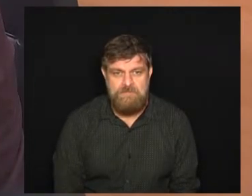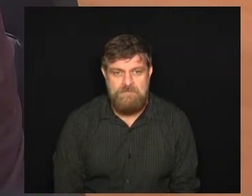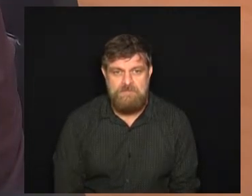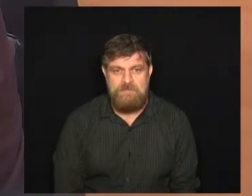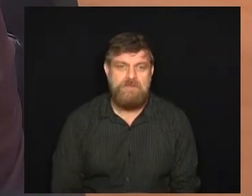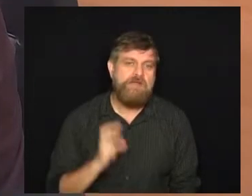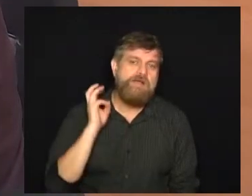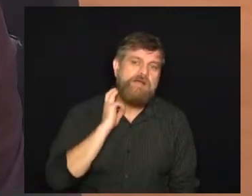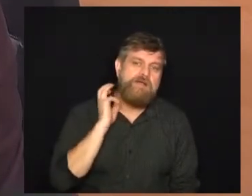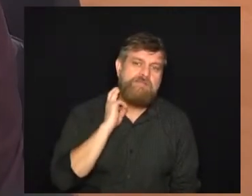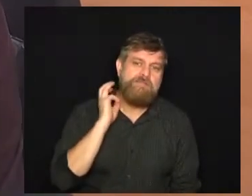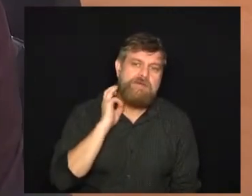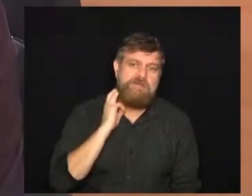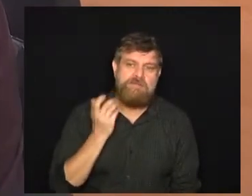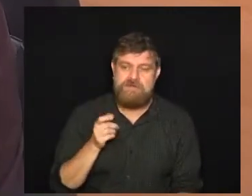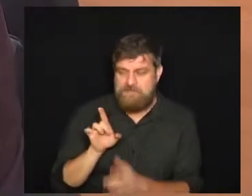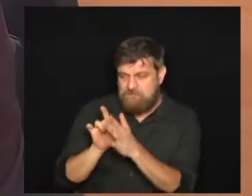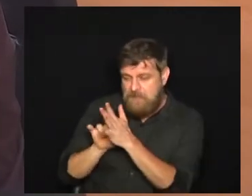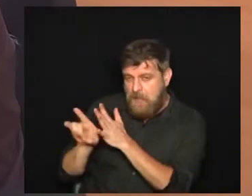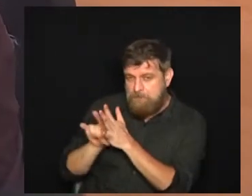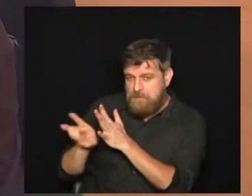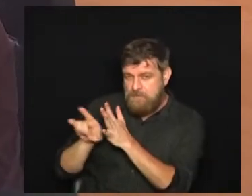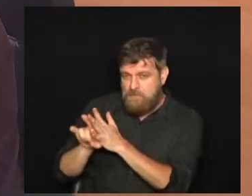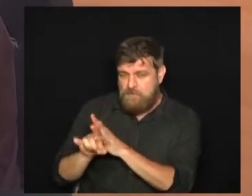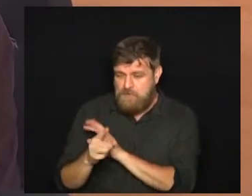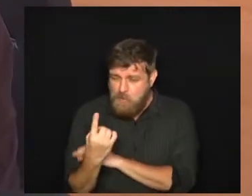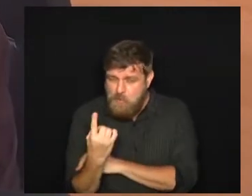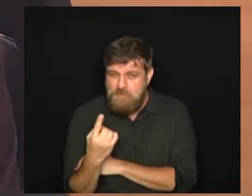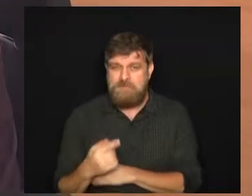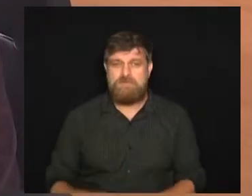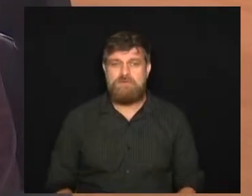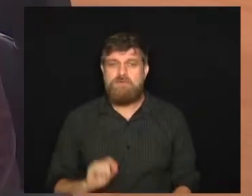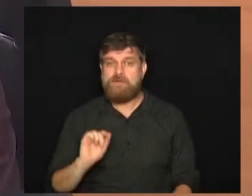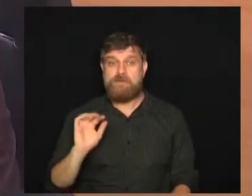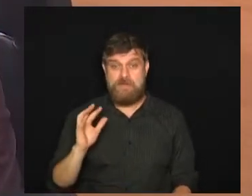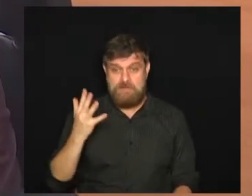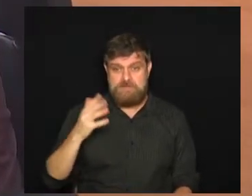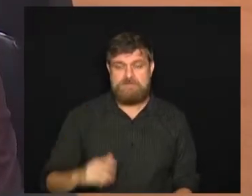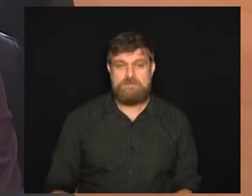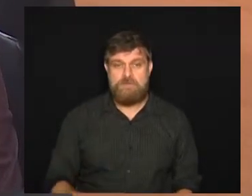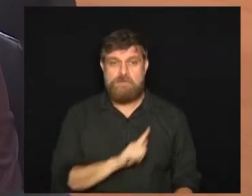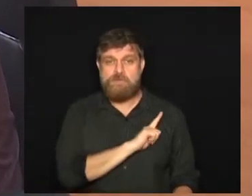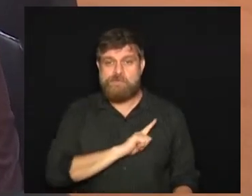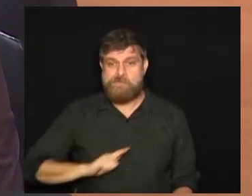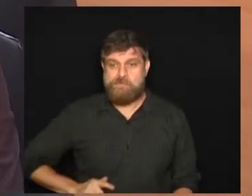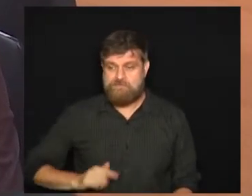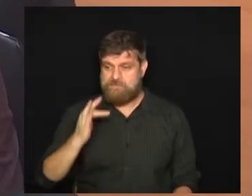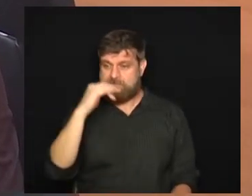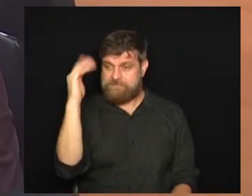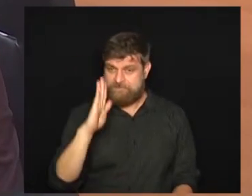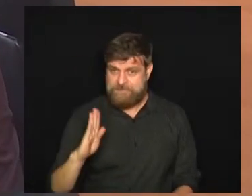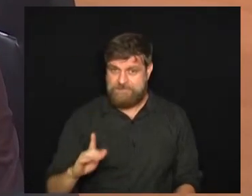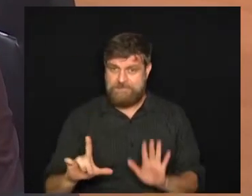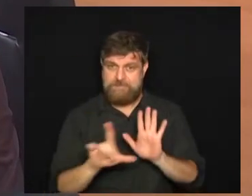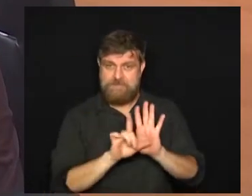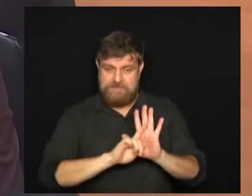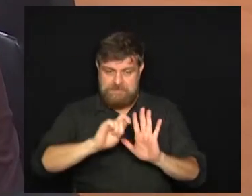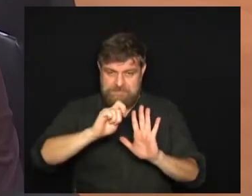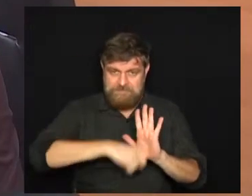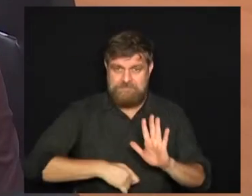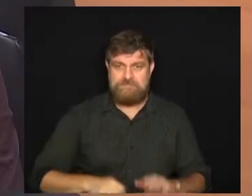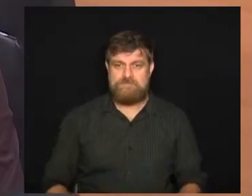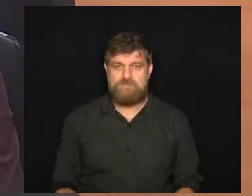Paulo, eu gostaria de fazer só um questionamento. Sim, recentemente aí o governo federal ele sancionou uma lei das